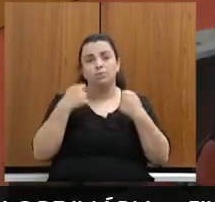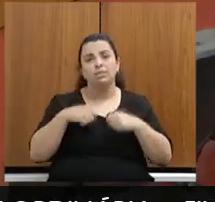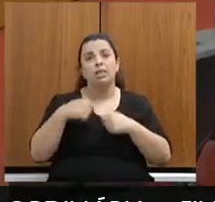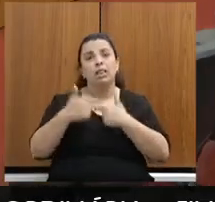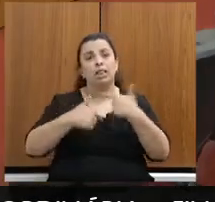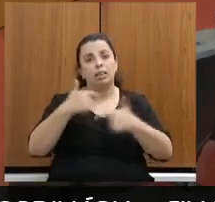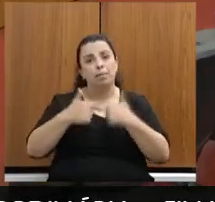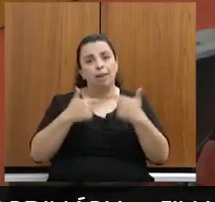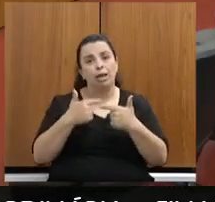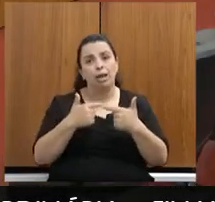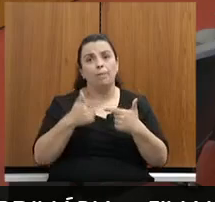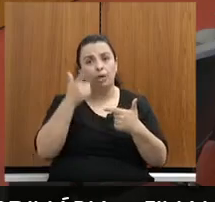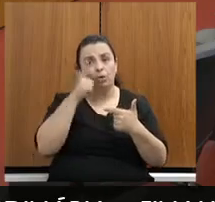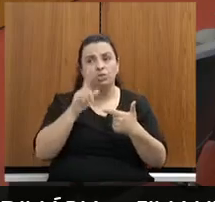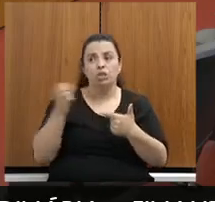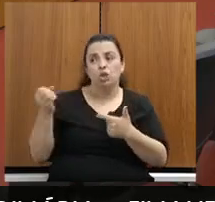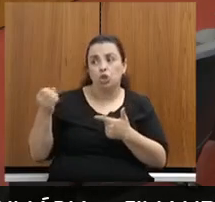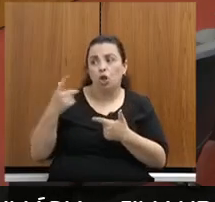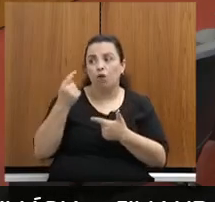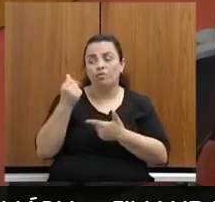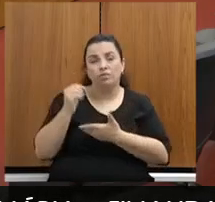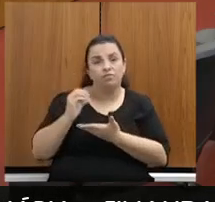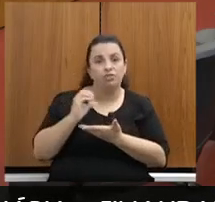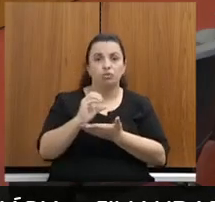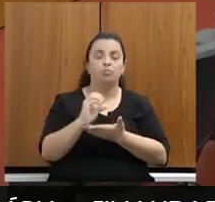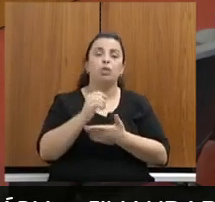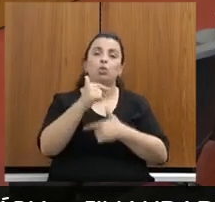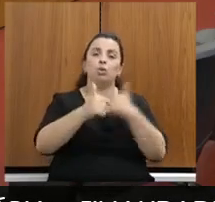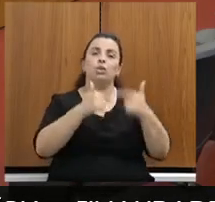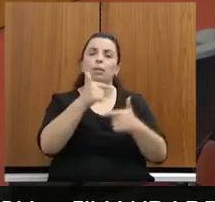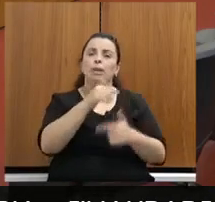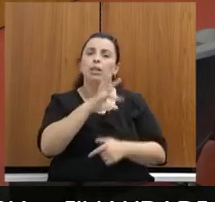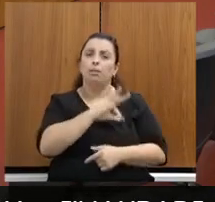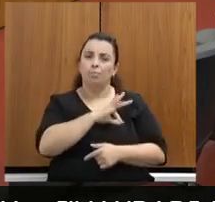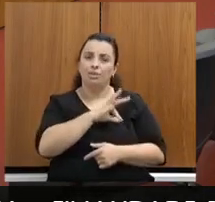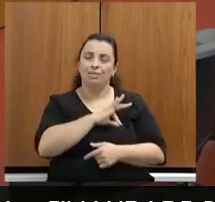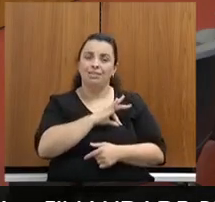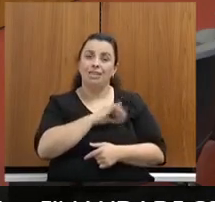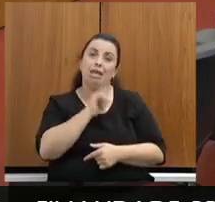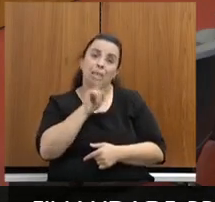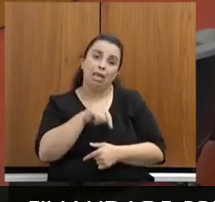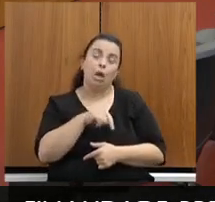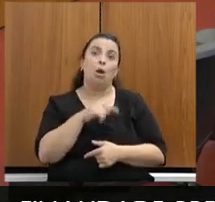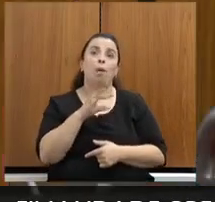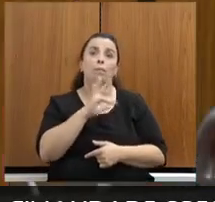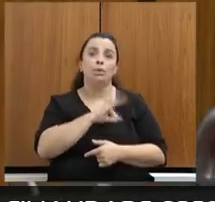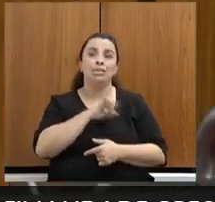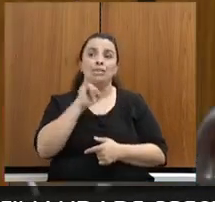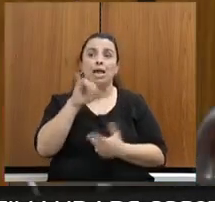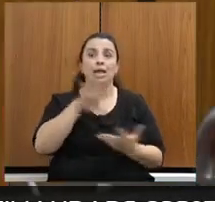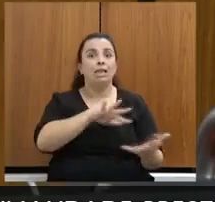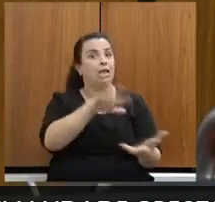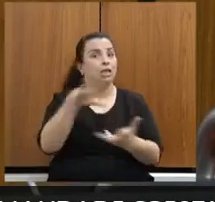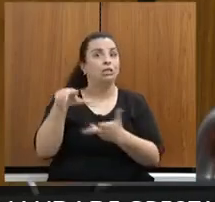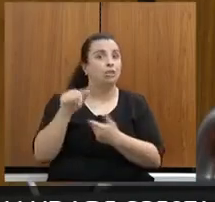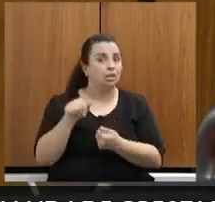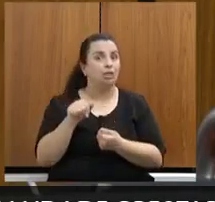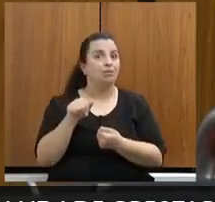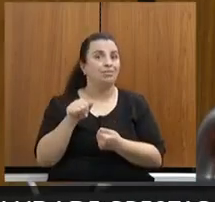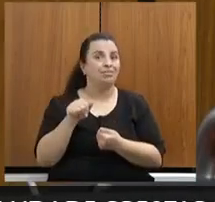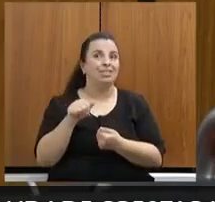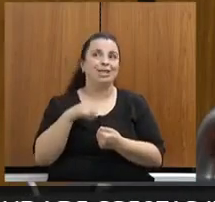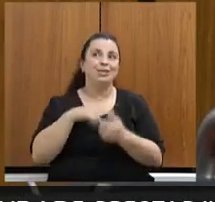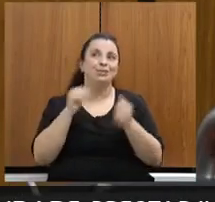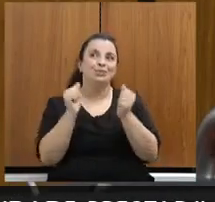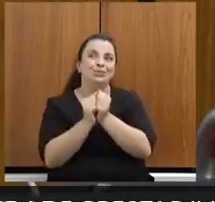investimentos nesse trabalho dessa polícia se transformou na polícia internacional está em frente tá se juntando a